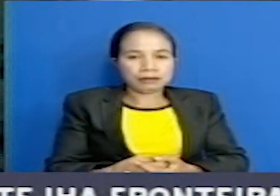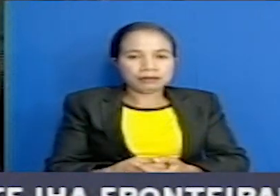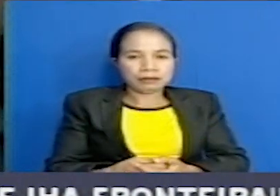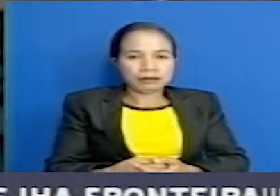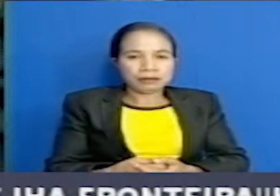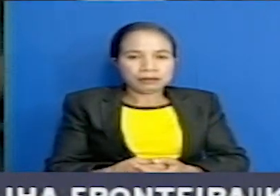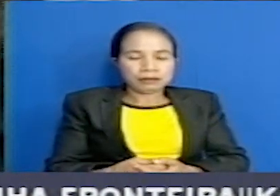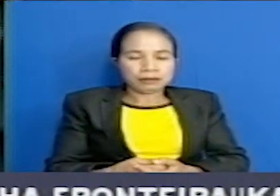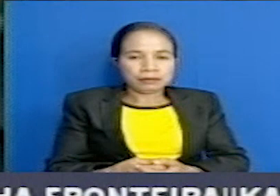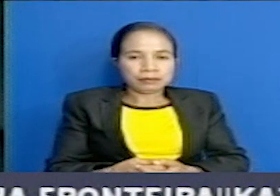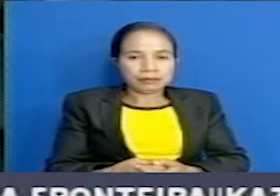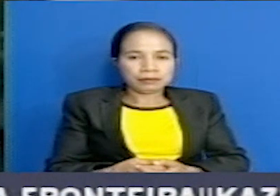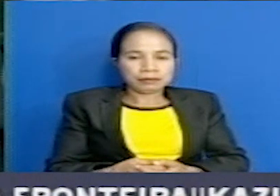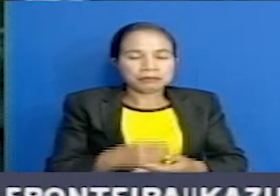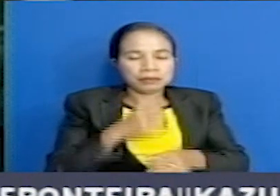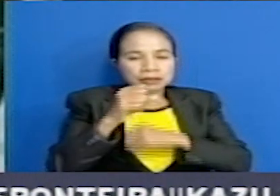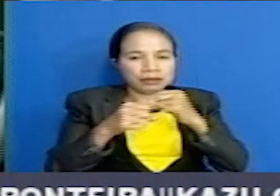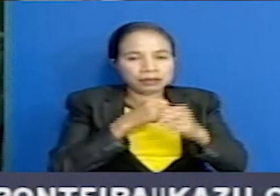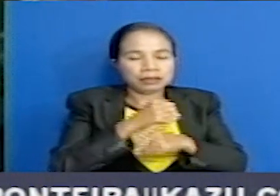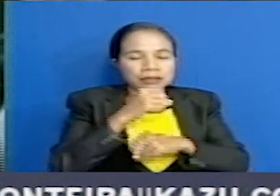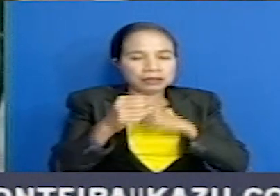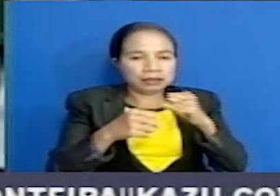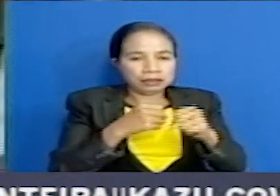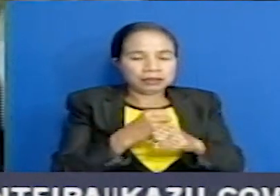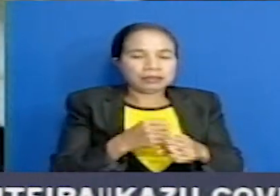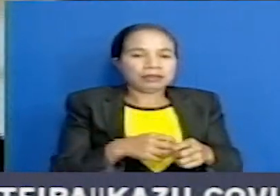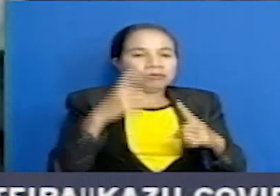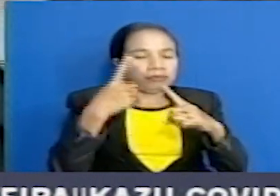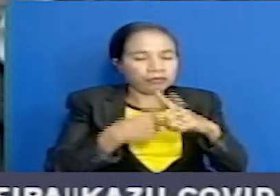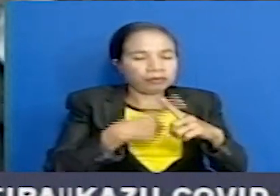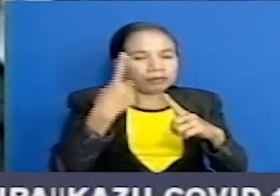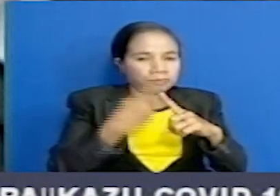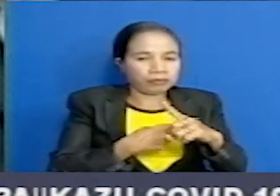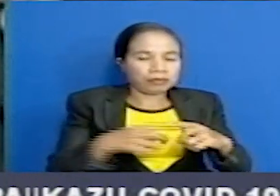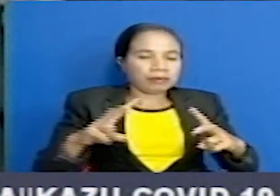Tapi kuasi kematian pulau Tintina, laus Tintina di Pulau Fula.